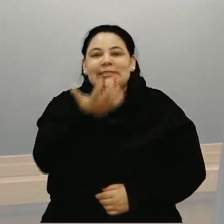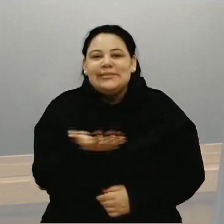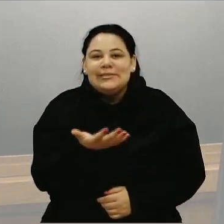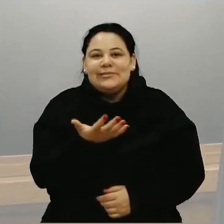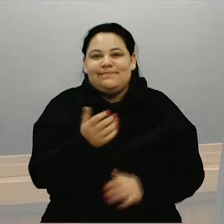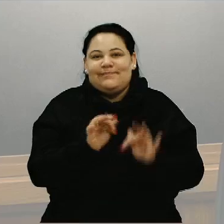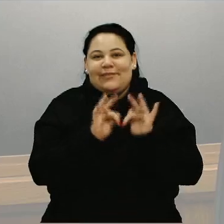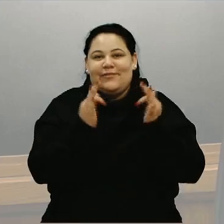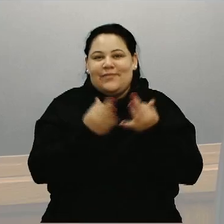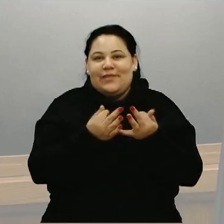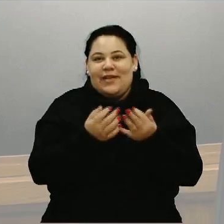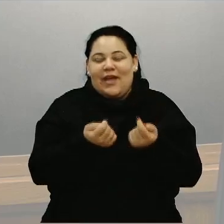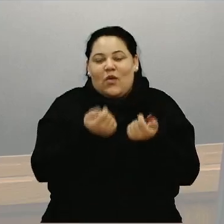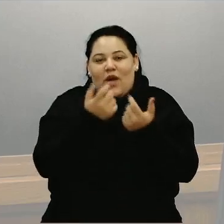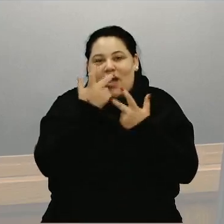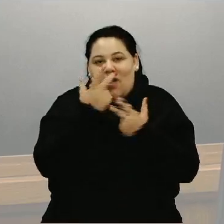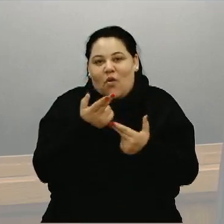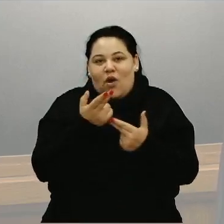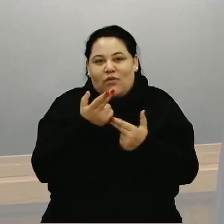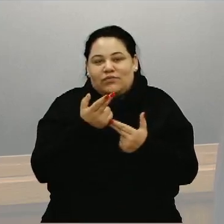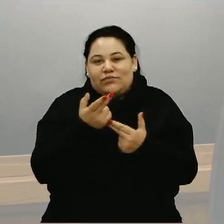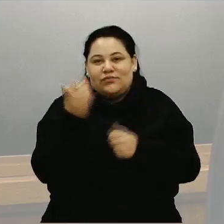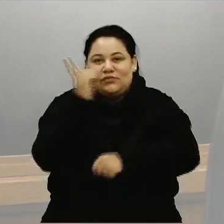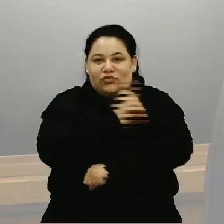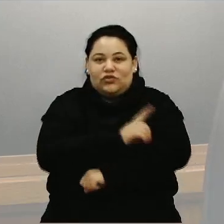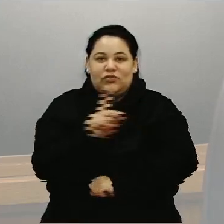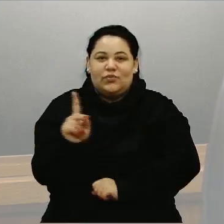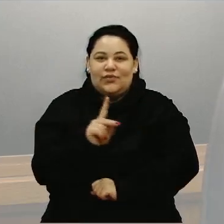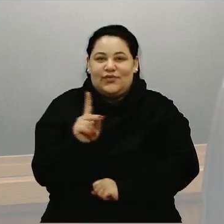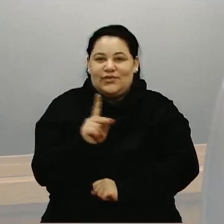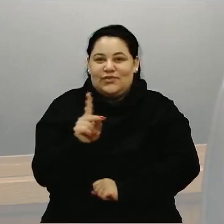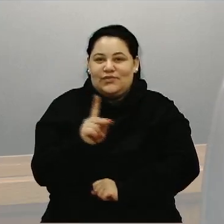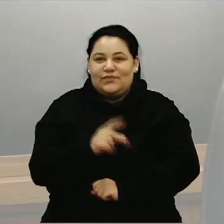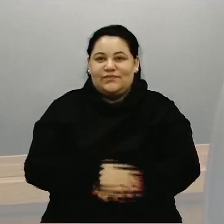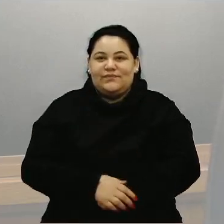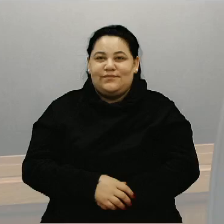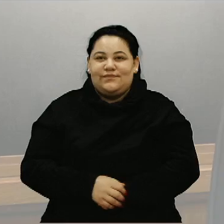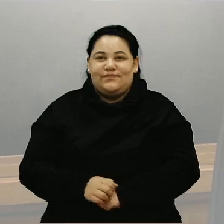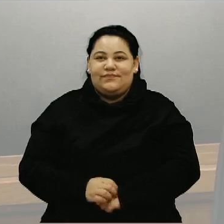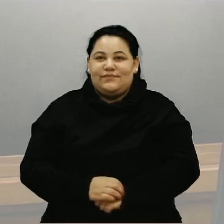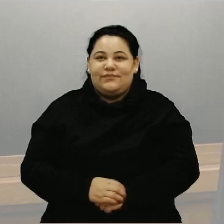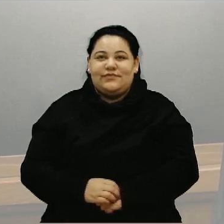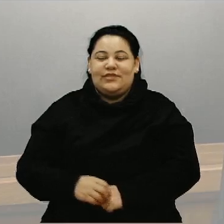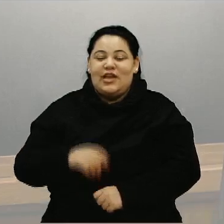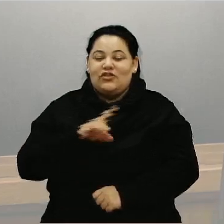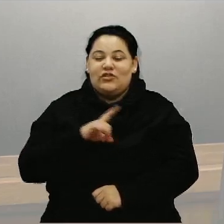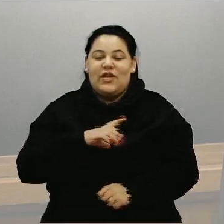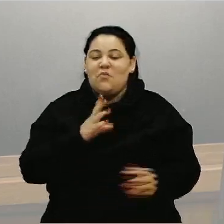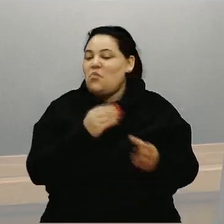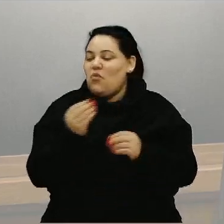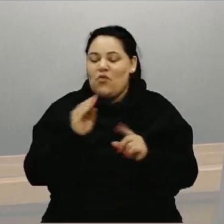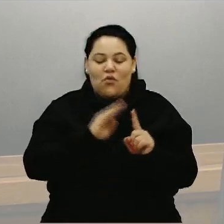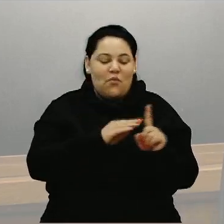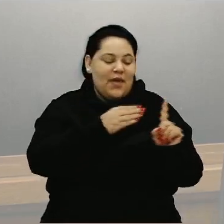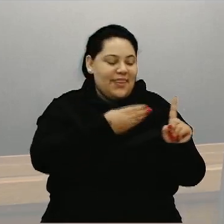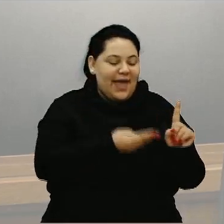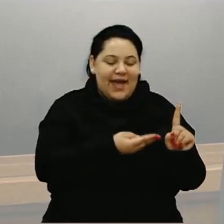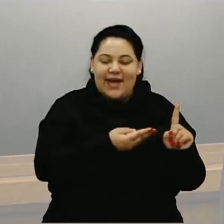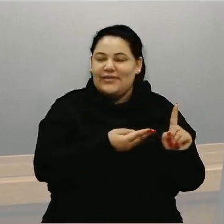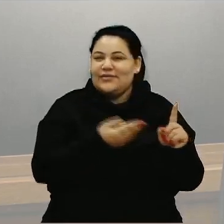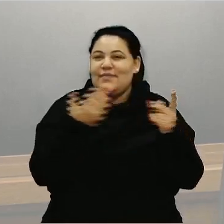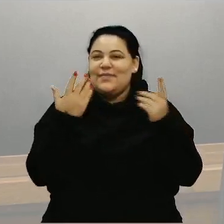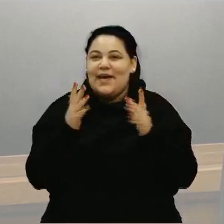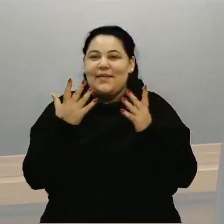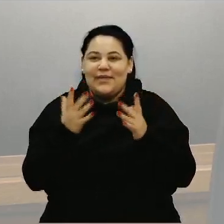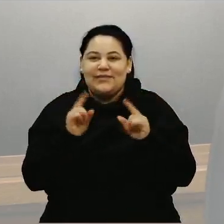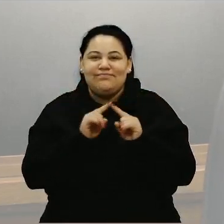no dia dos professores, das professoras. A gente recebe um monte de homenagens, um monte de parabéns,